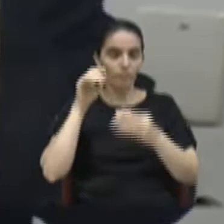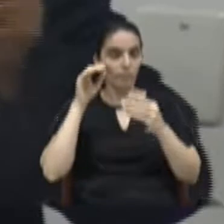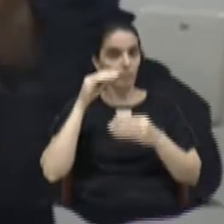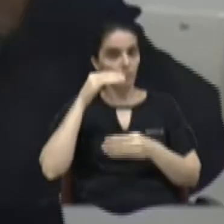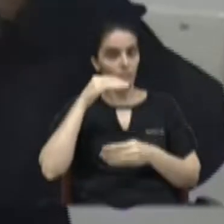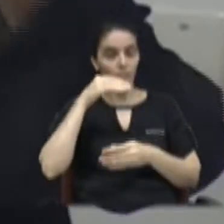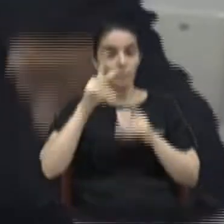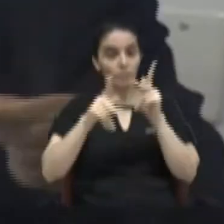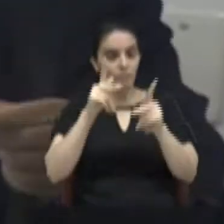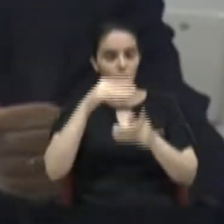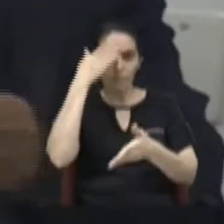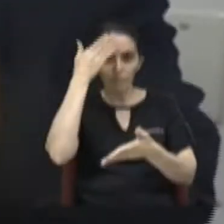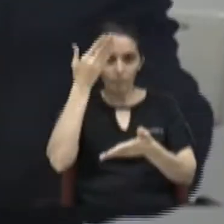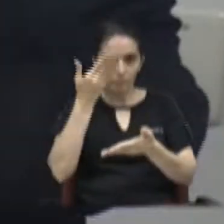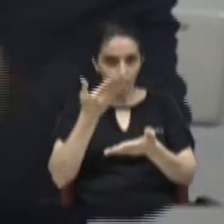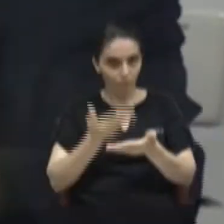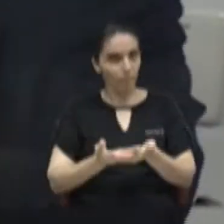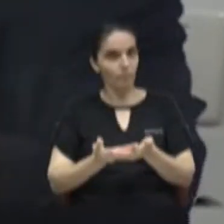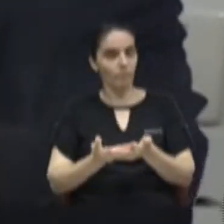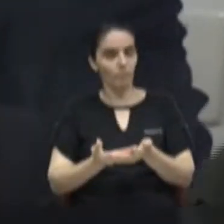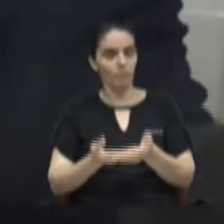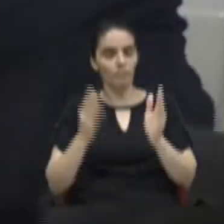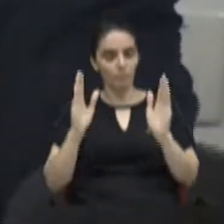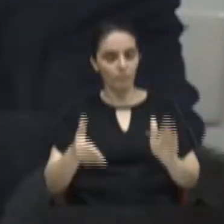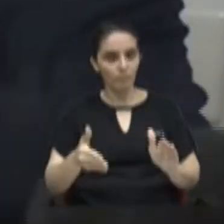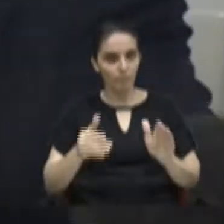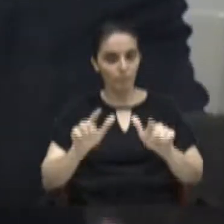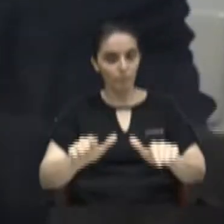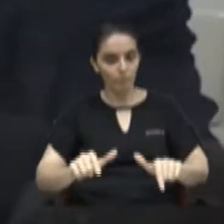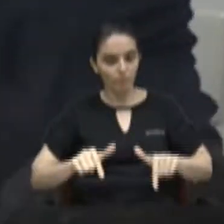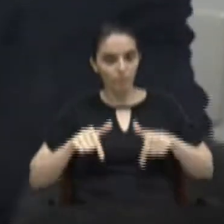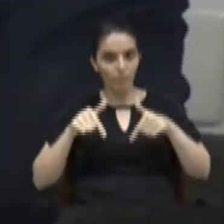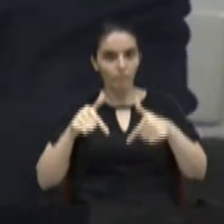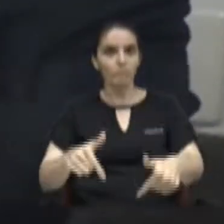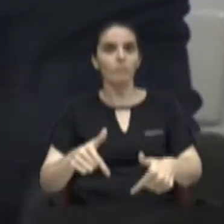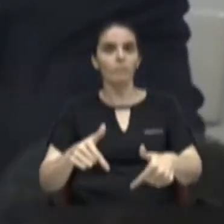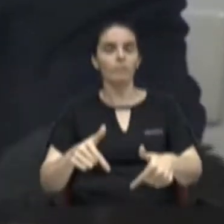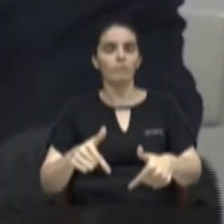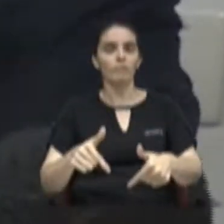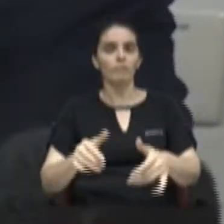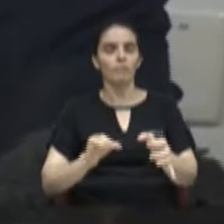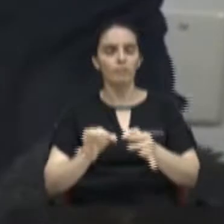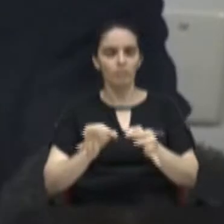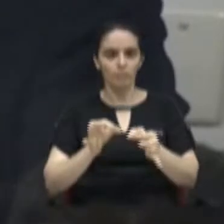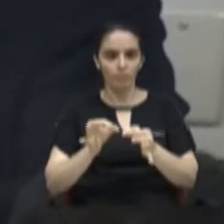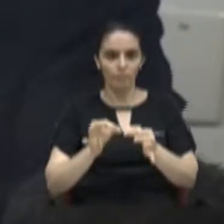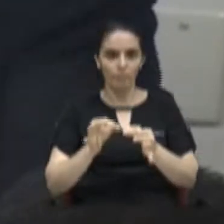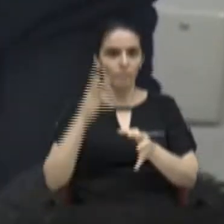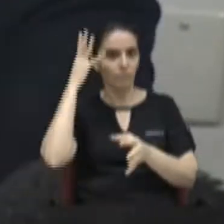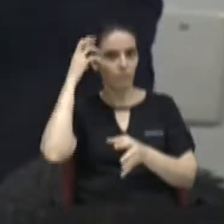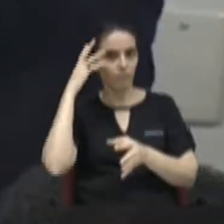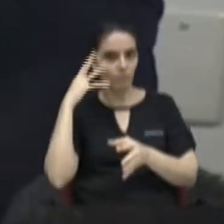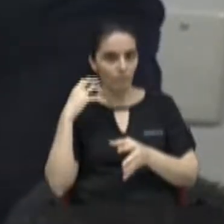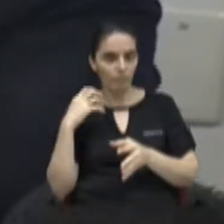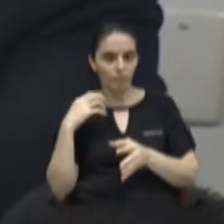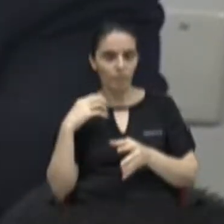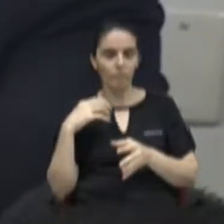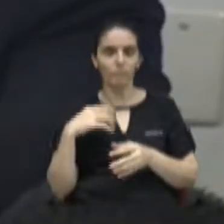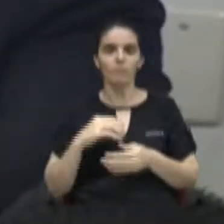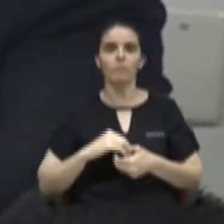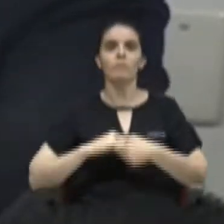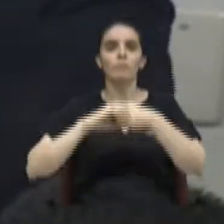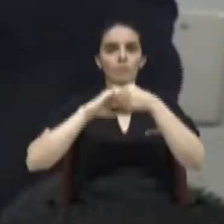sendo transformado por luta, através de um projeto que é seu e de todos nós.